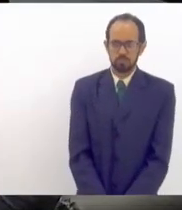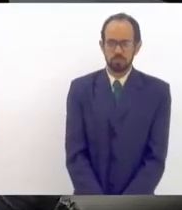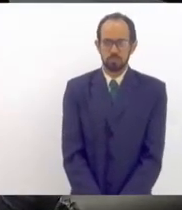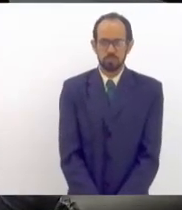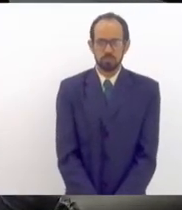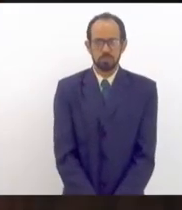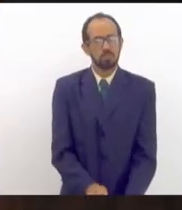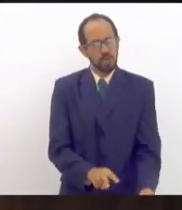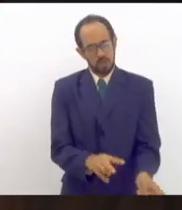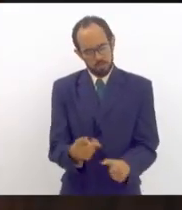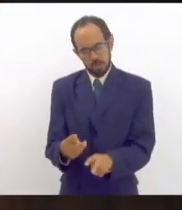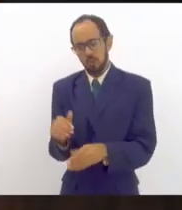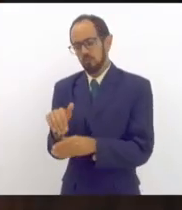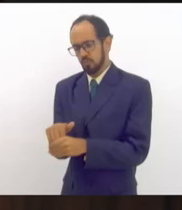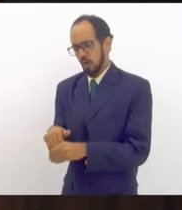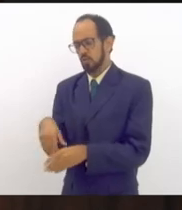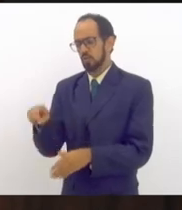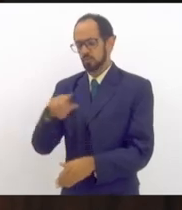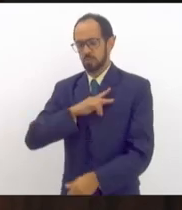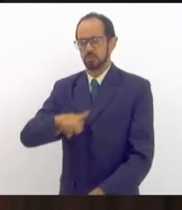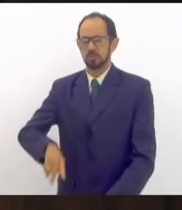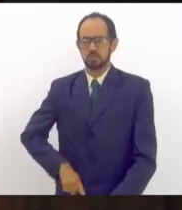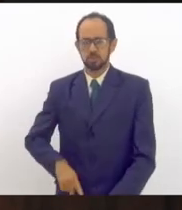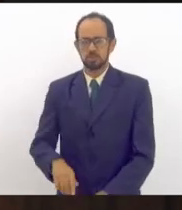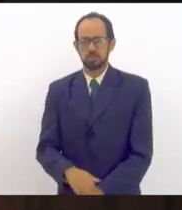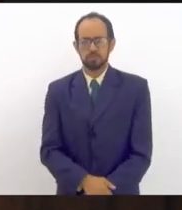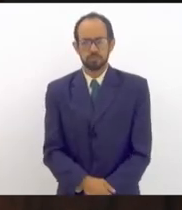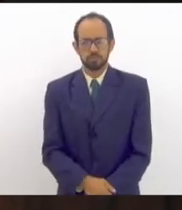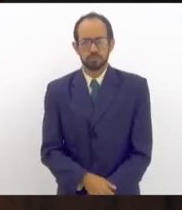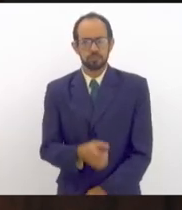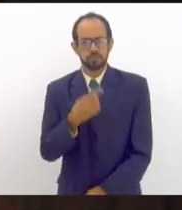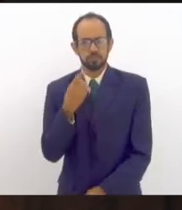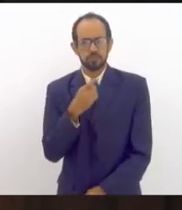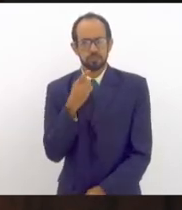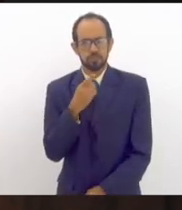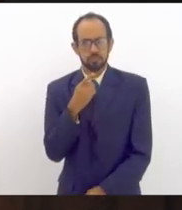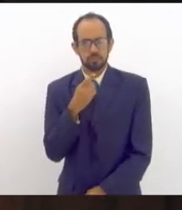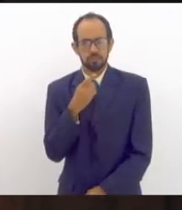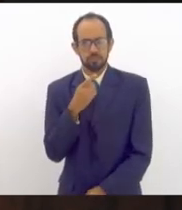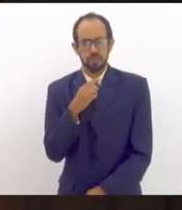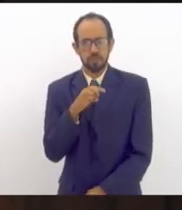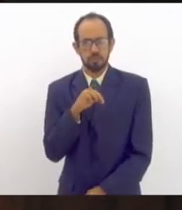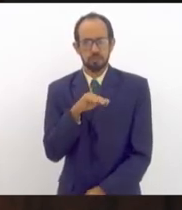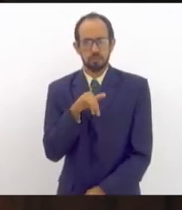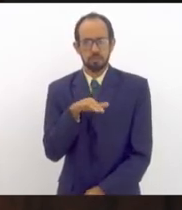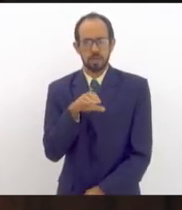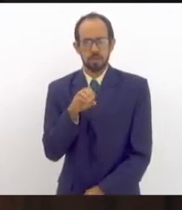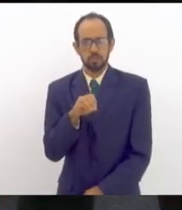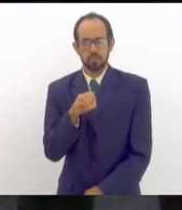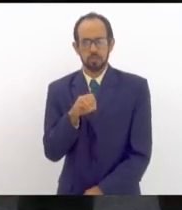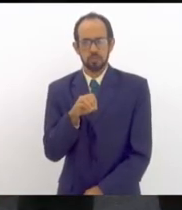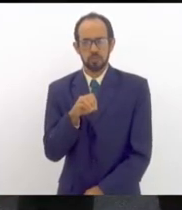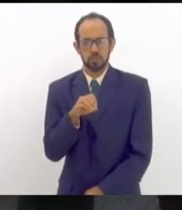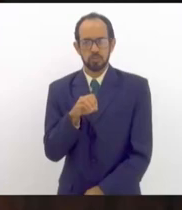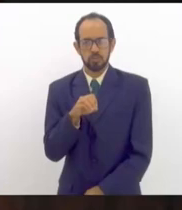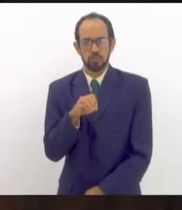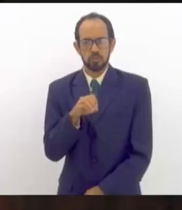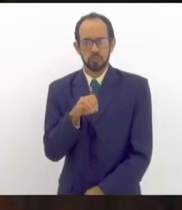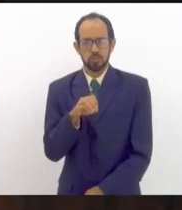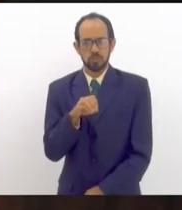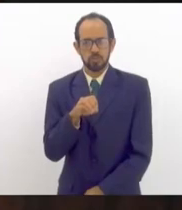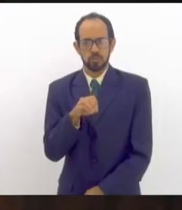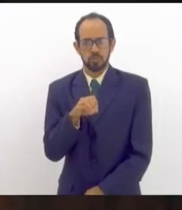para encaminhar o voto Deputado Márcio Glauber Então primeiramente